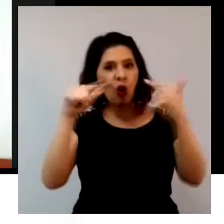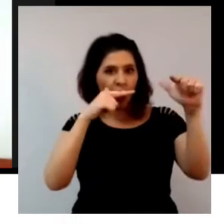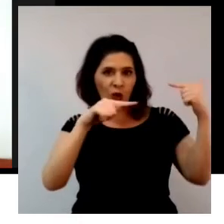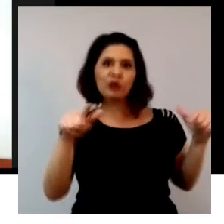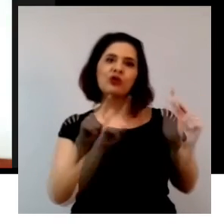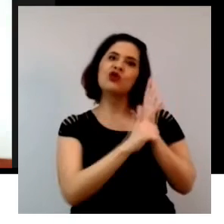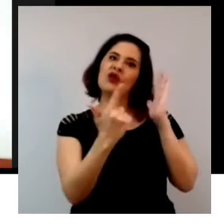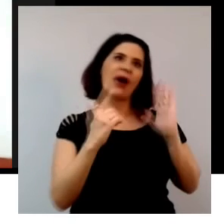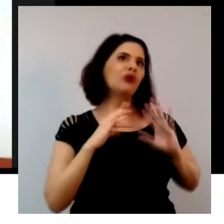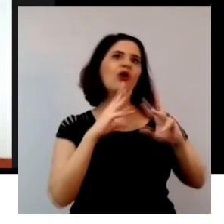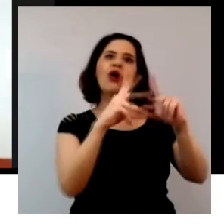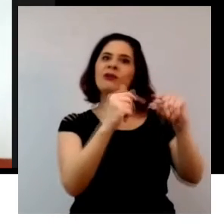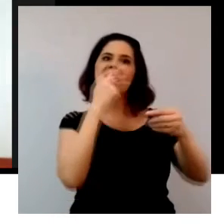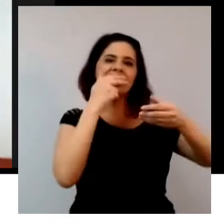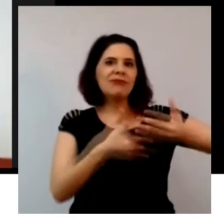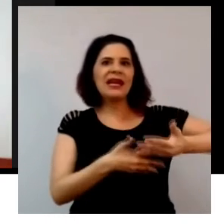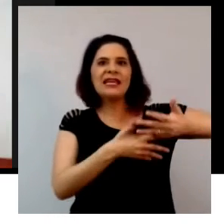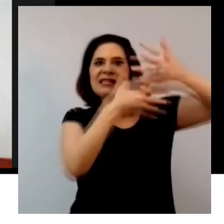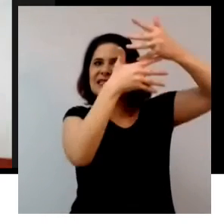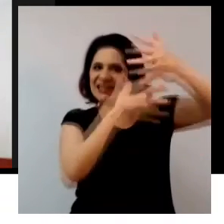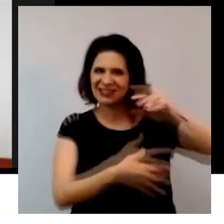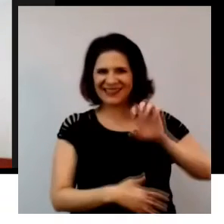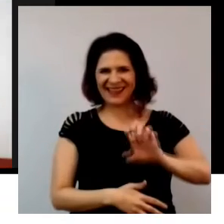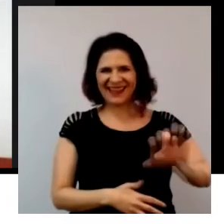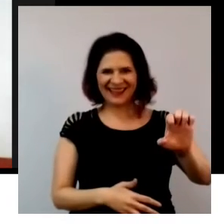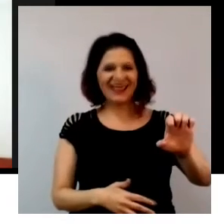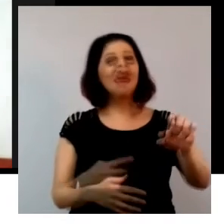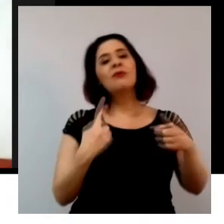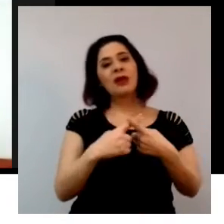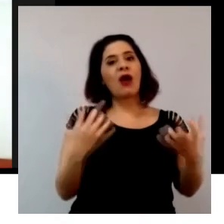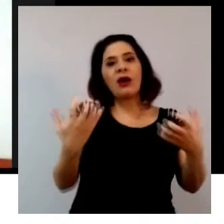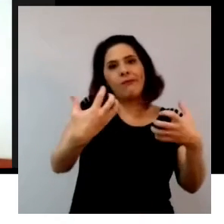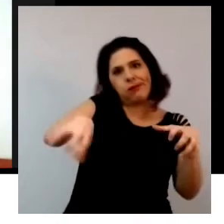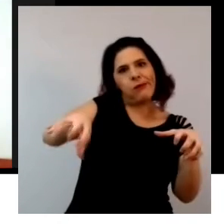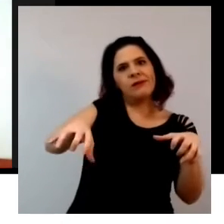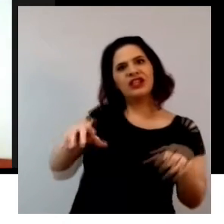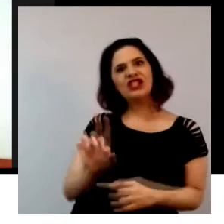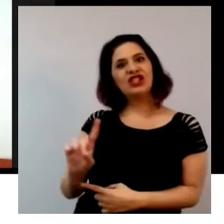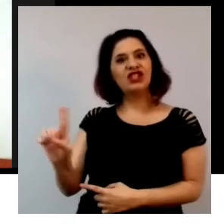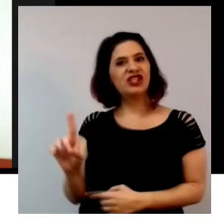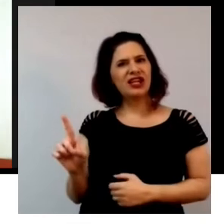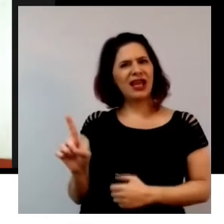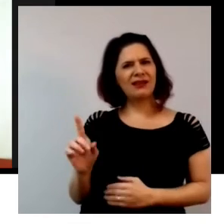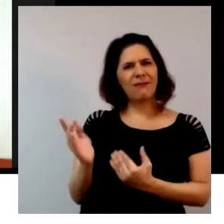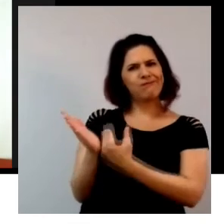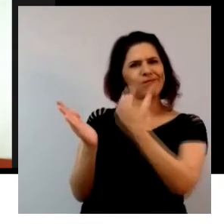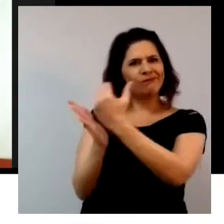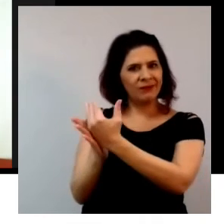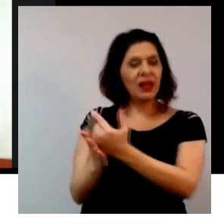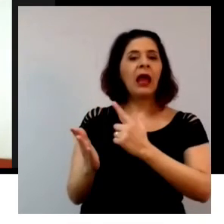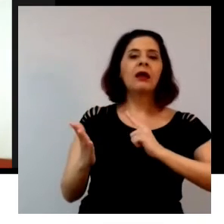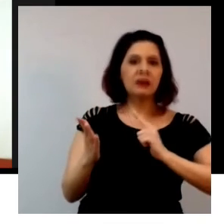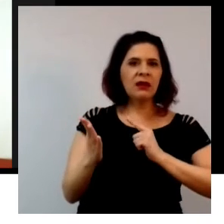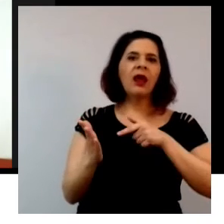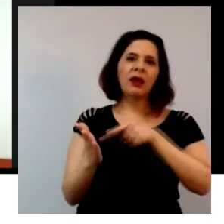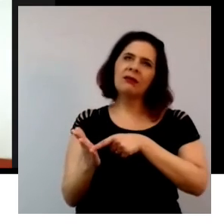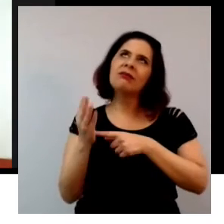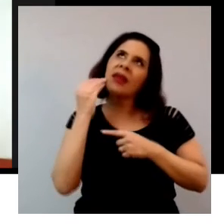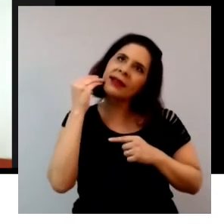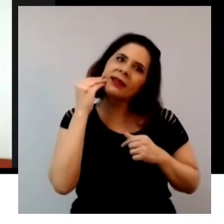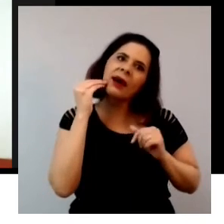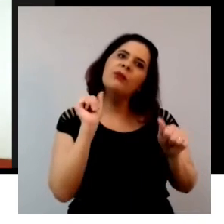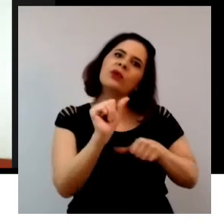Depois que a extrema-direita varreu ou tenta modificar